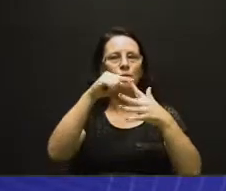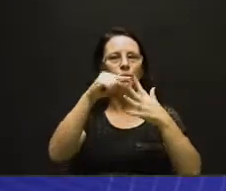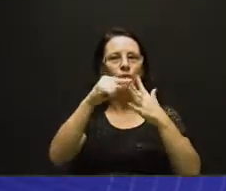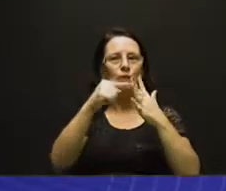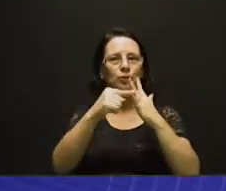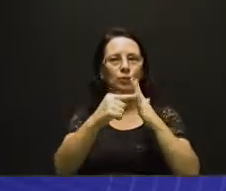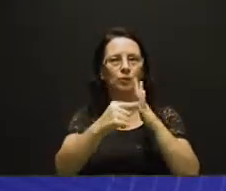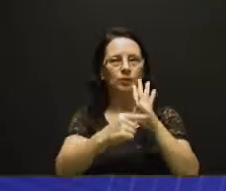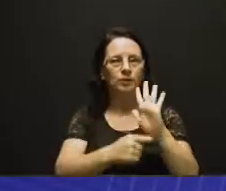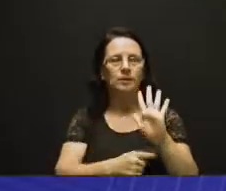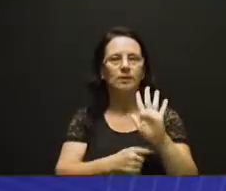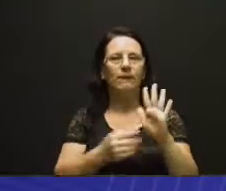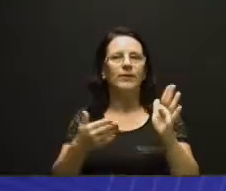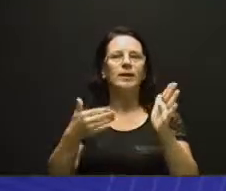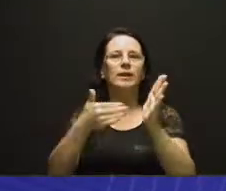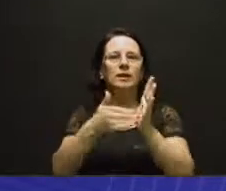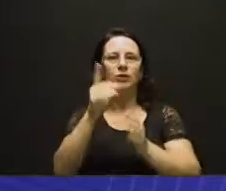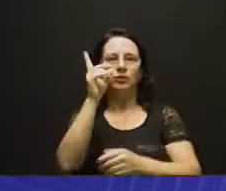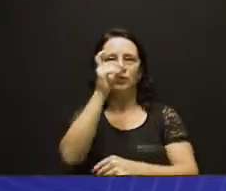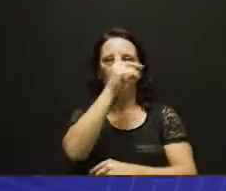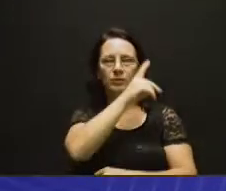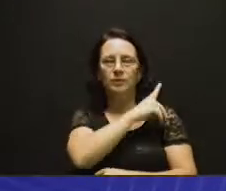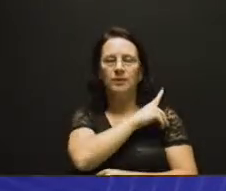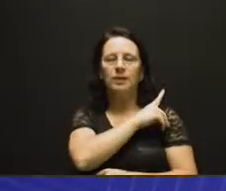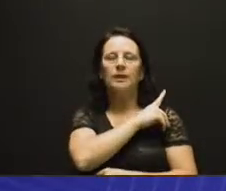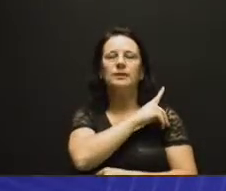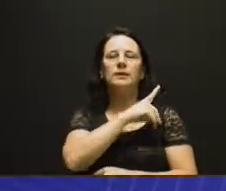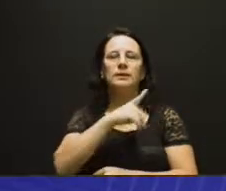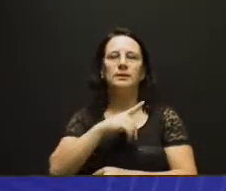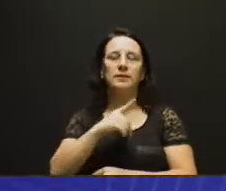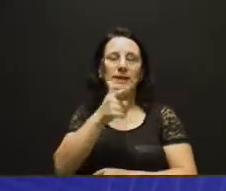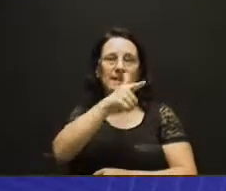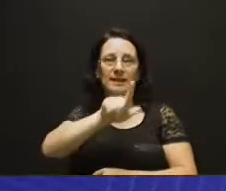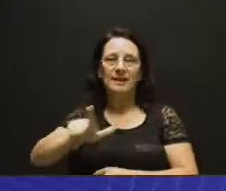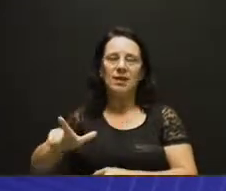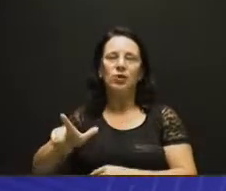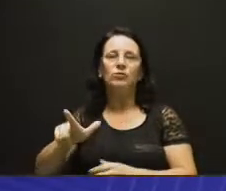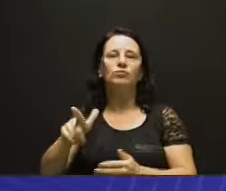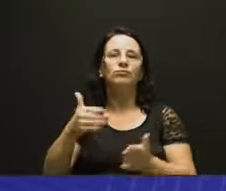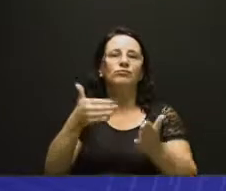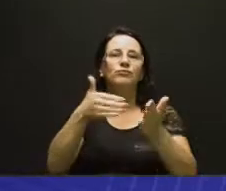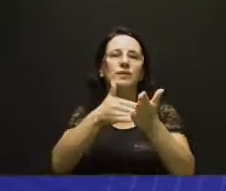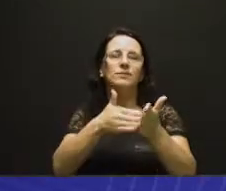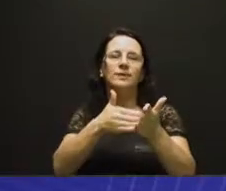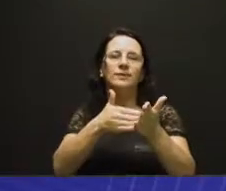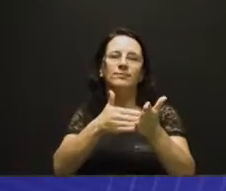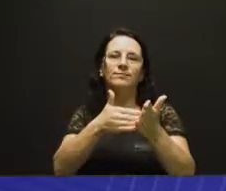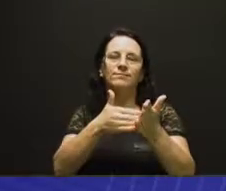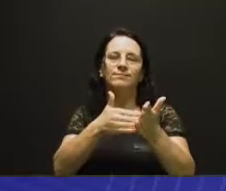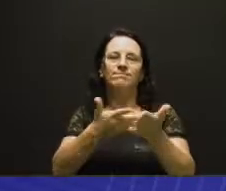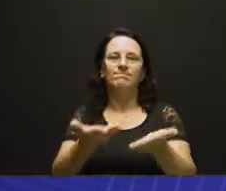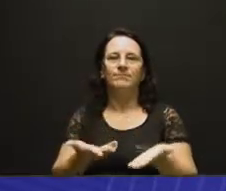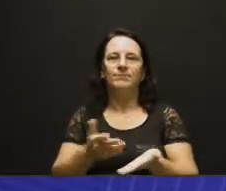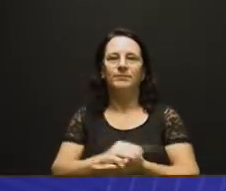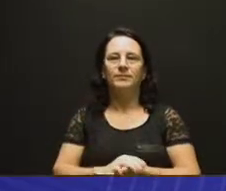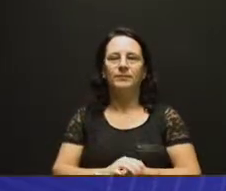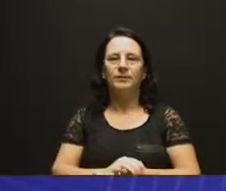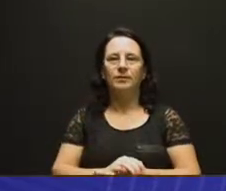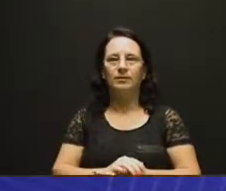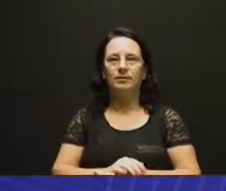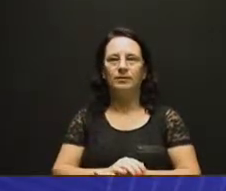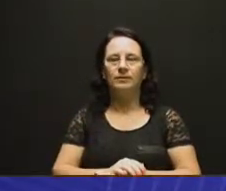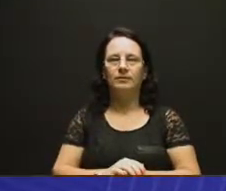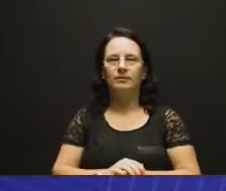essas barreiras se não existisse a barreira atitudinal elas não existiriam pode passar